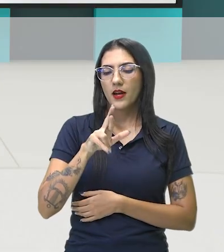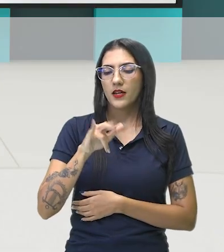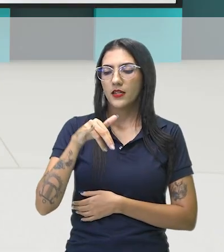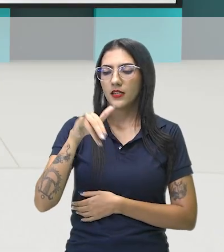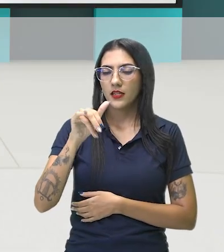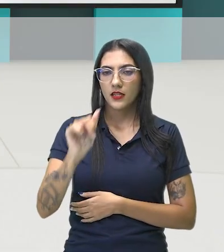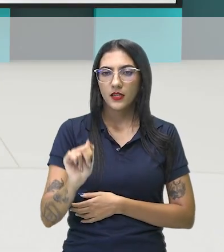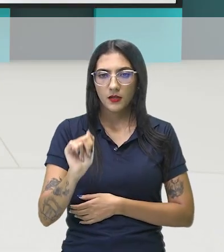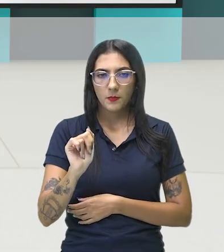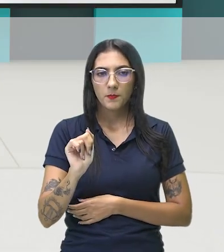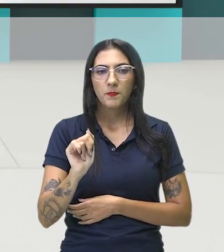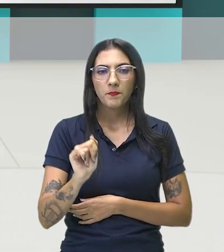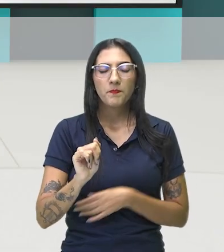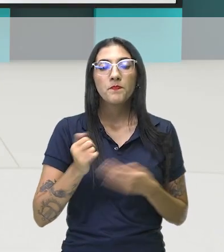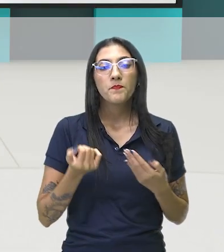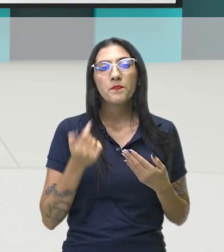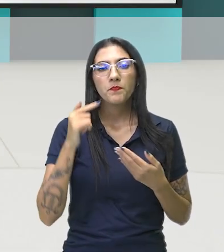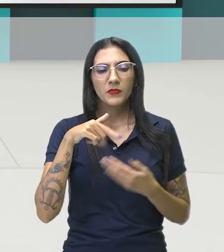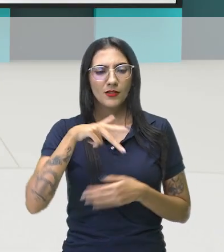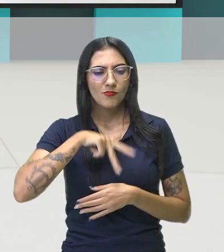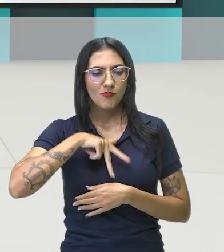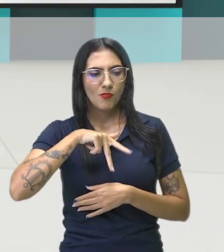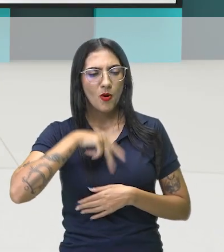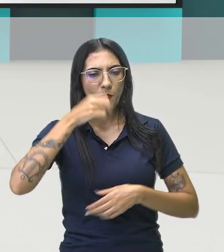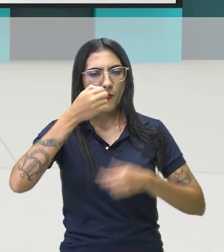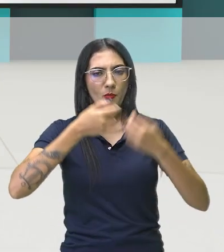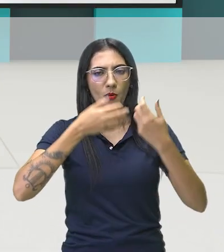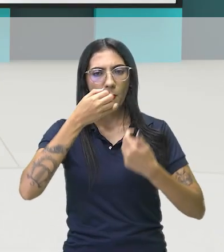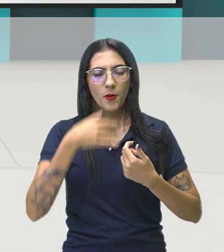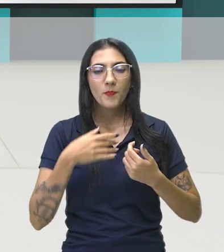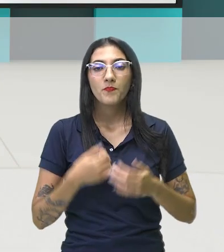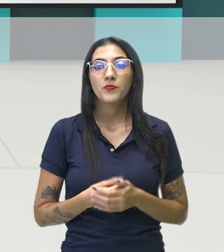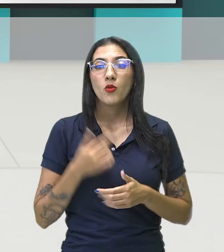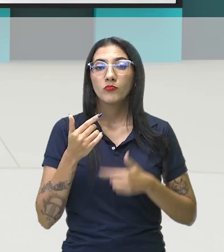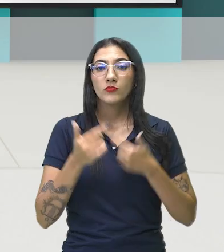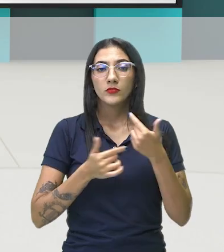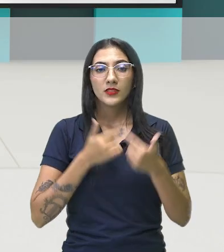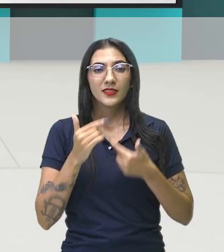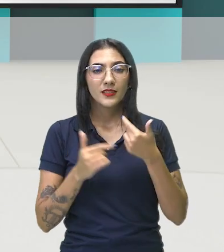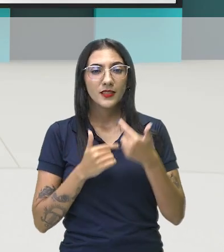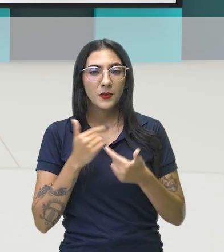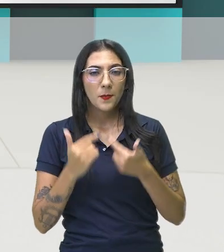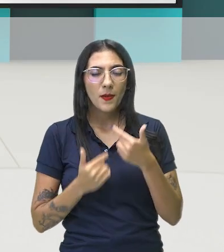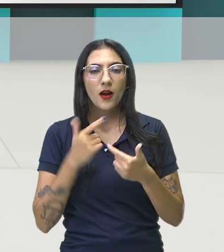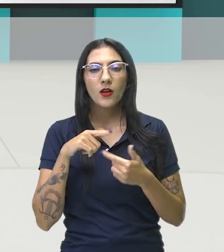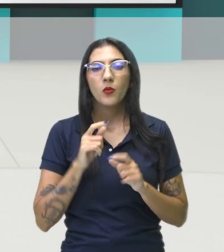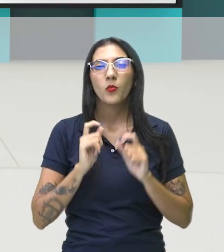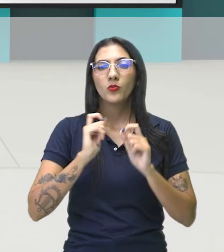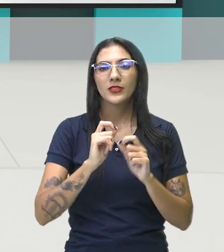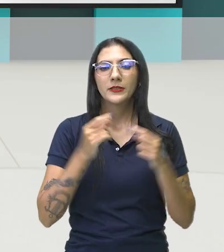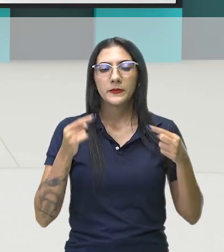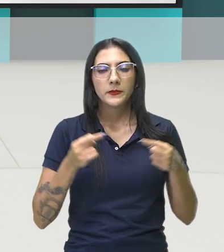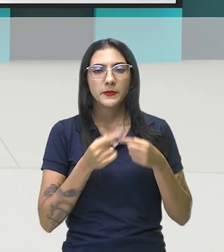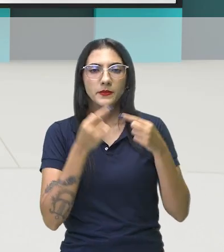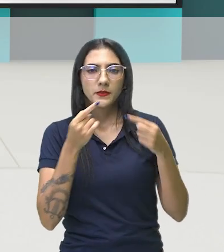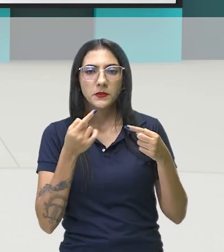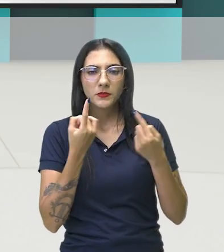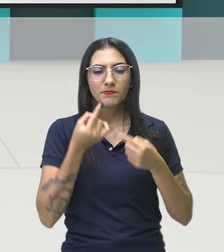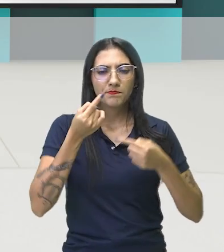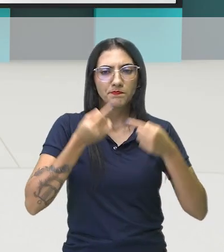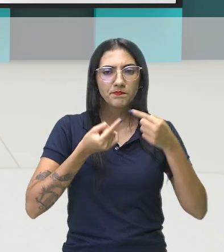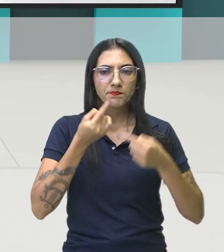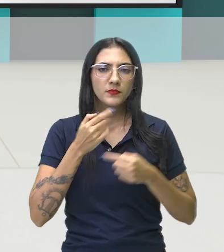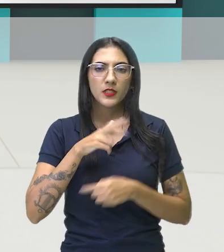Marina Abramovic. Segundo o antropólogo, o trabalho de Abramovic atravessa a tensão